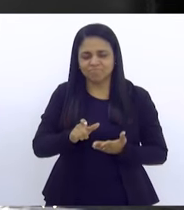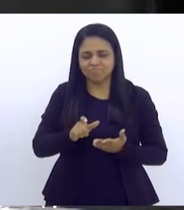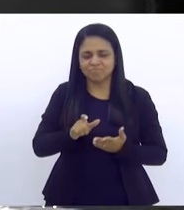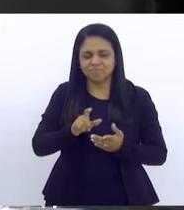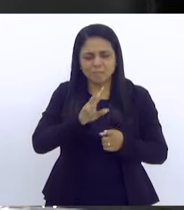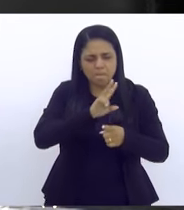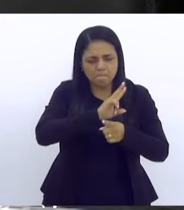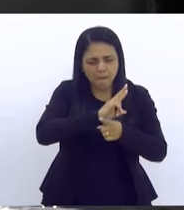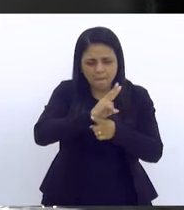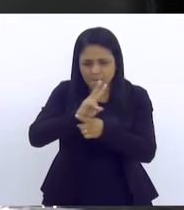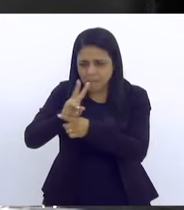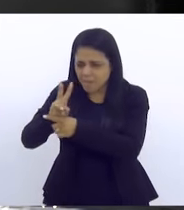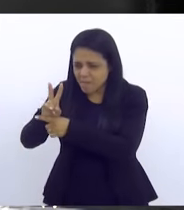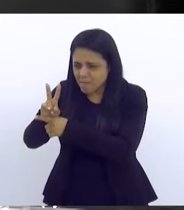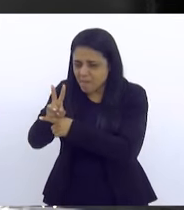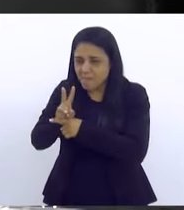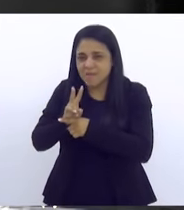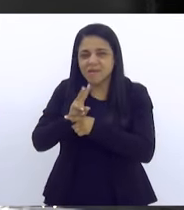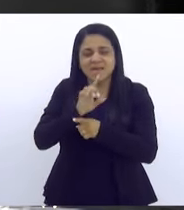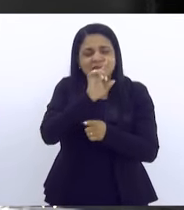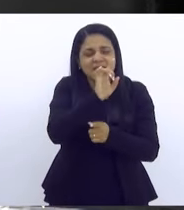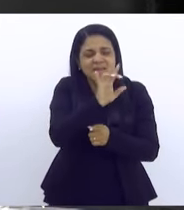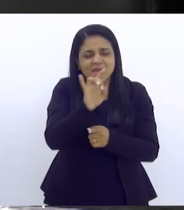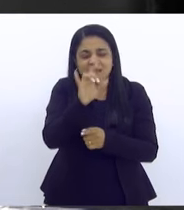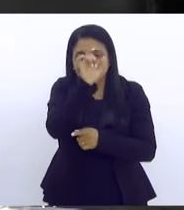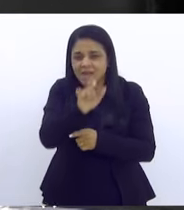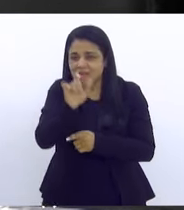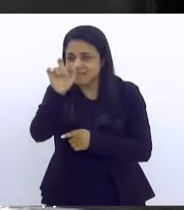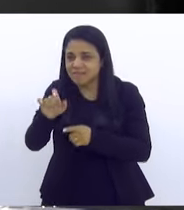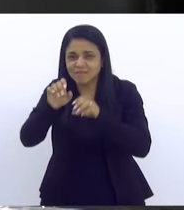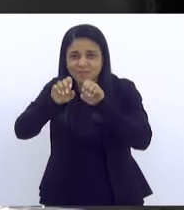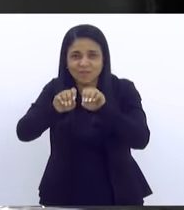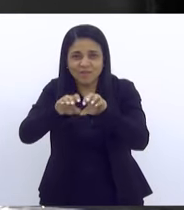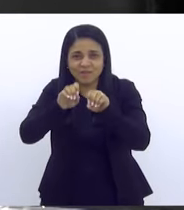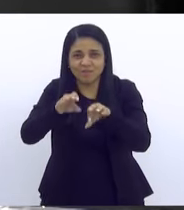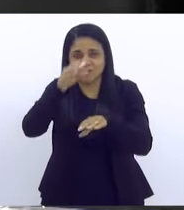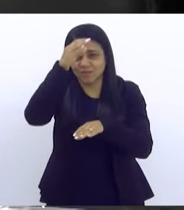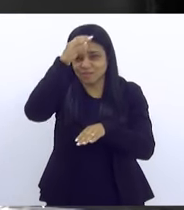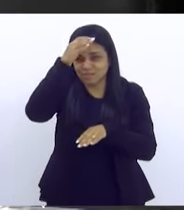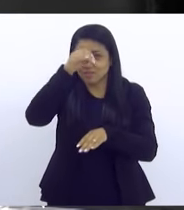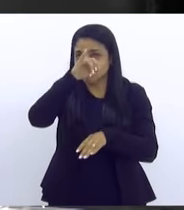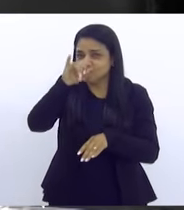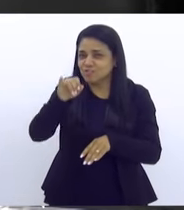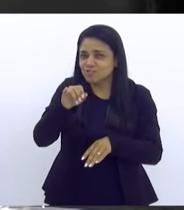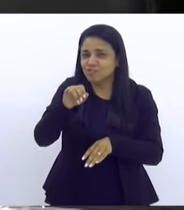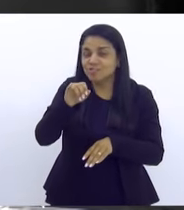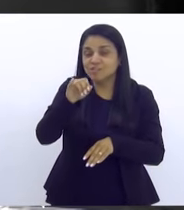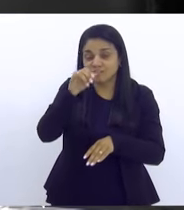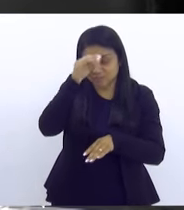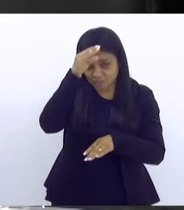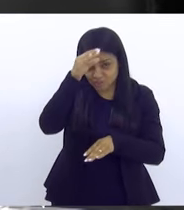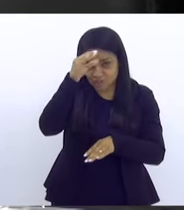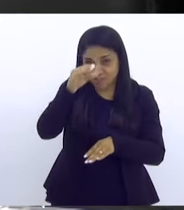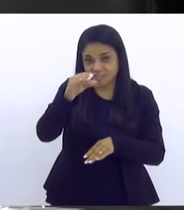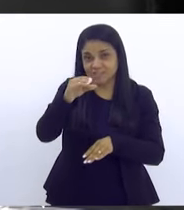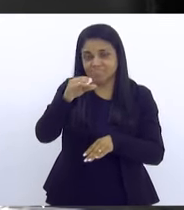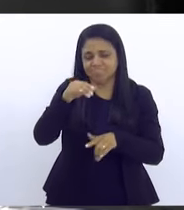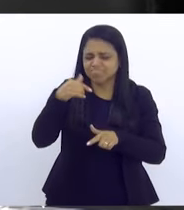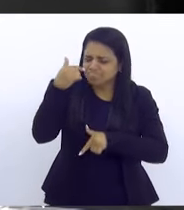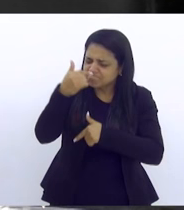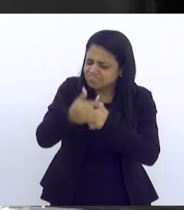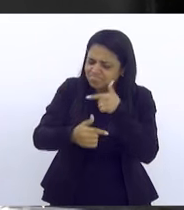cada uma dessas educadoras, dessas tias incansáveis nesse